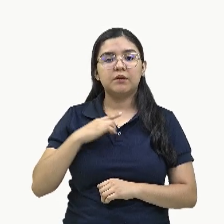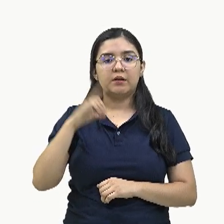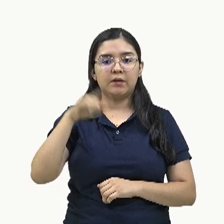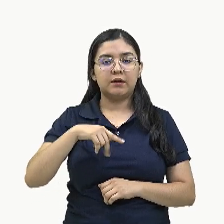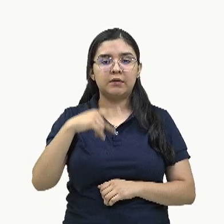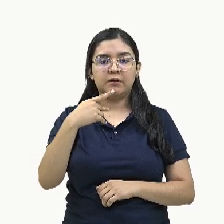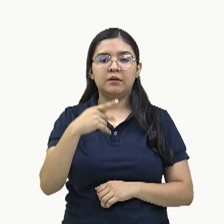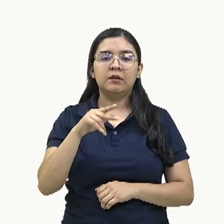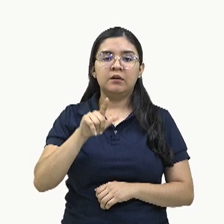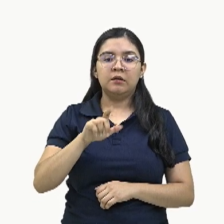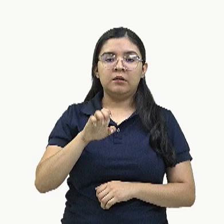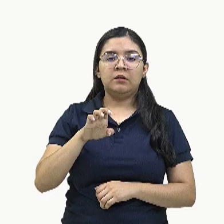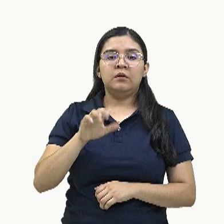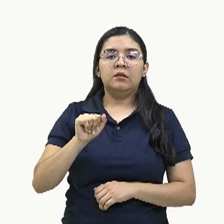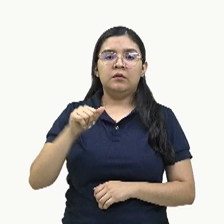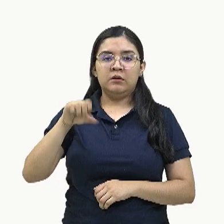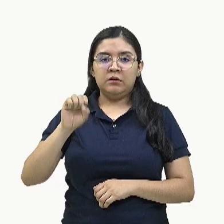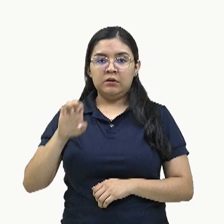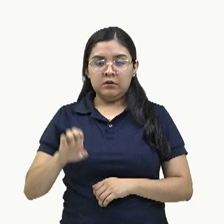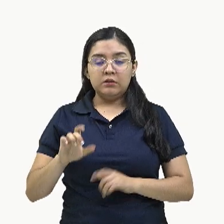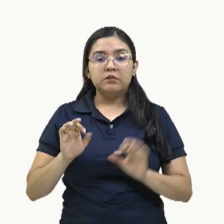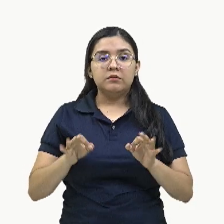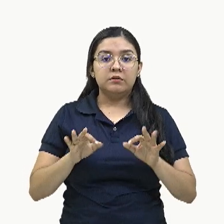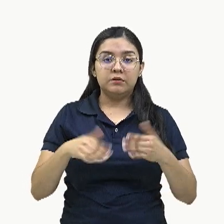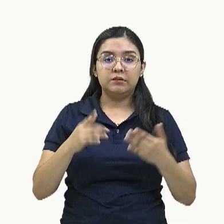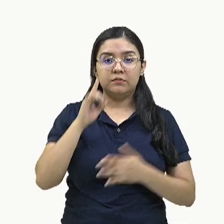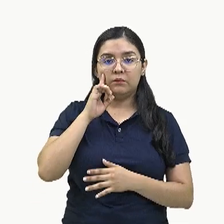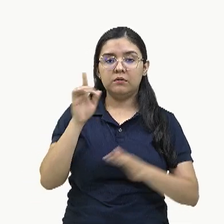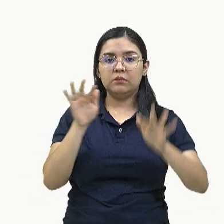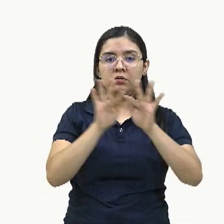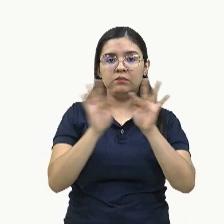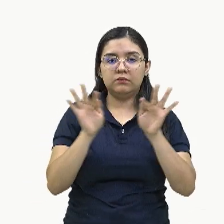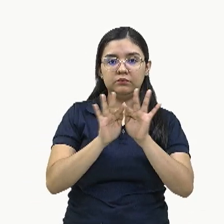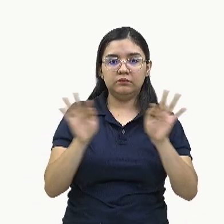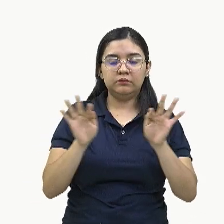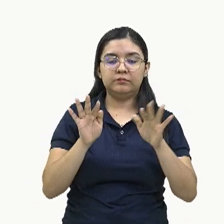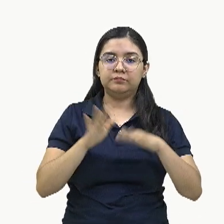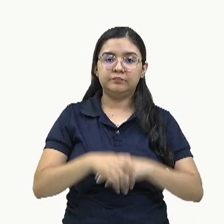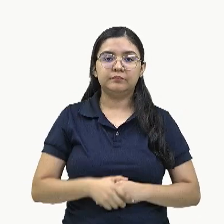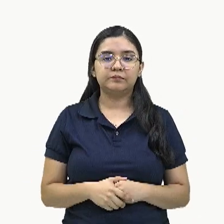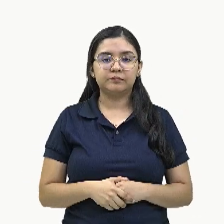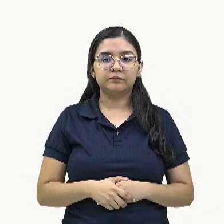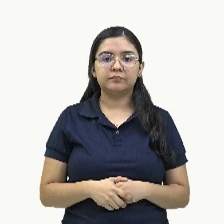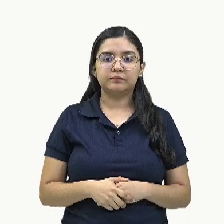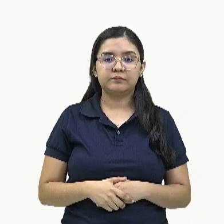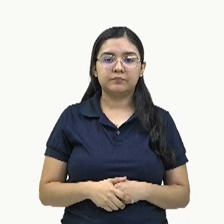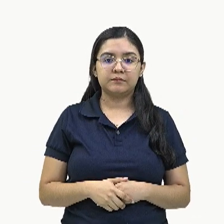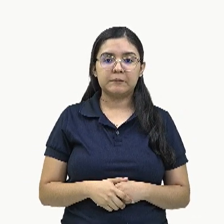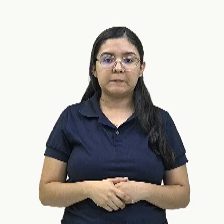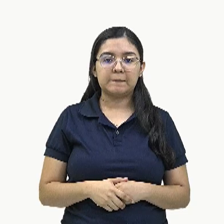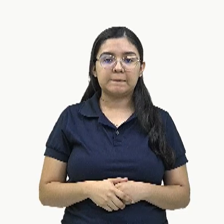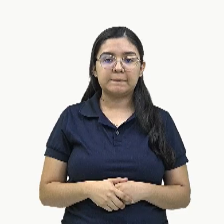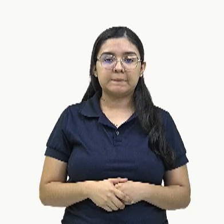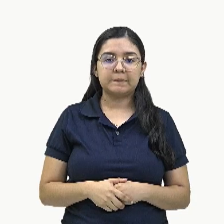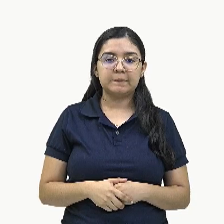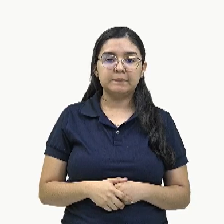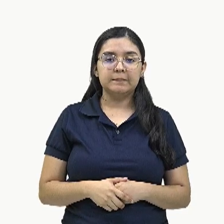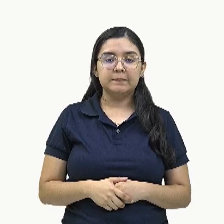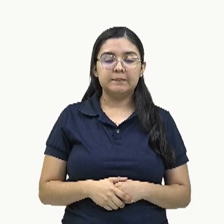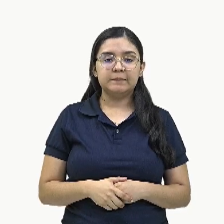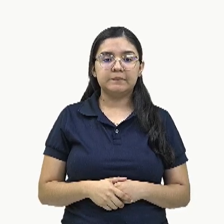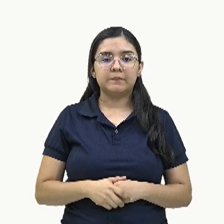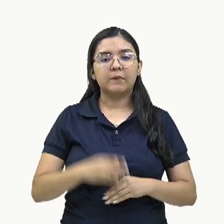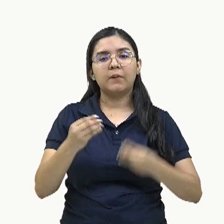palavra please, ok? Então, fica assim. Can you open the window, please? Como